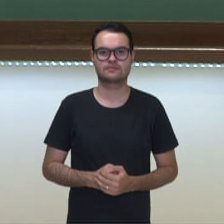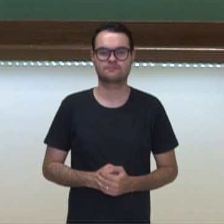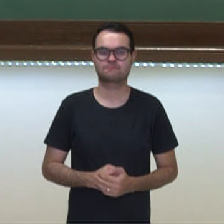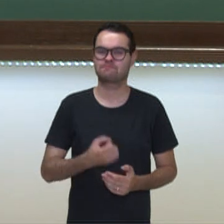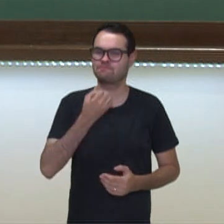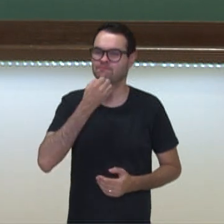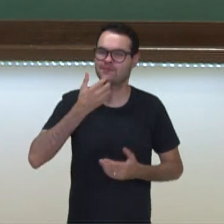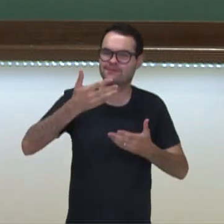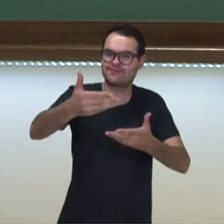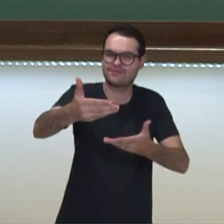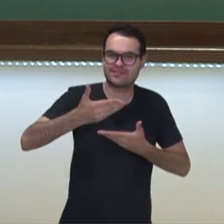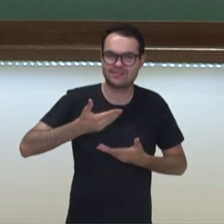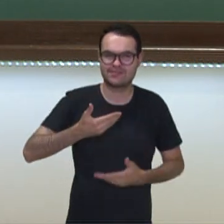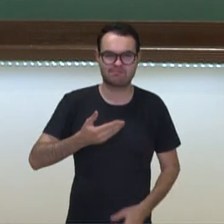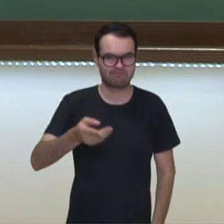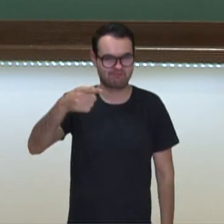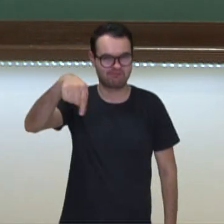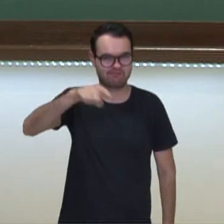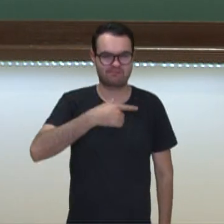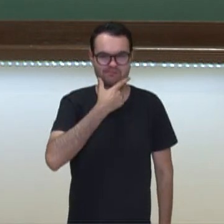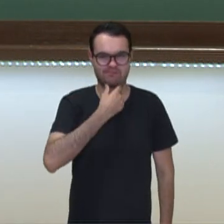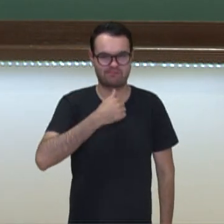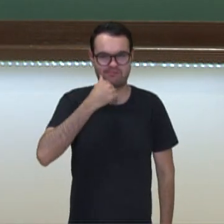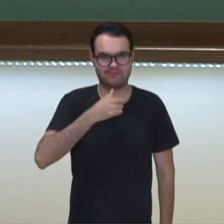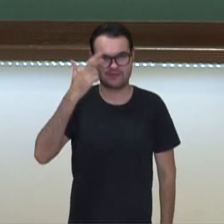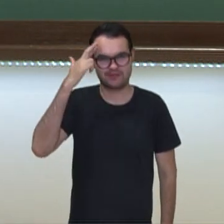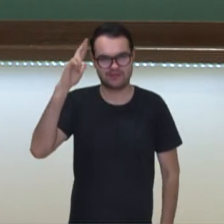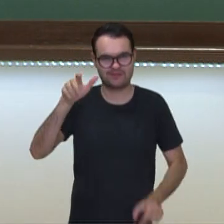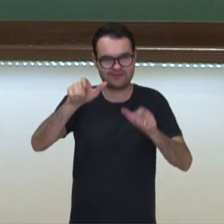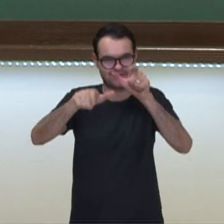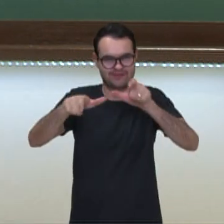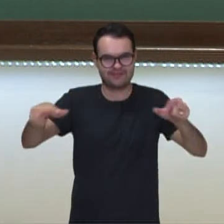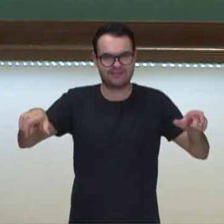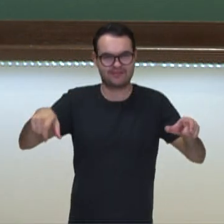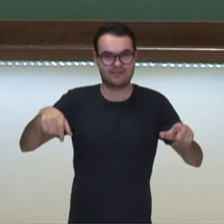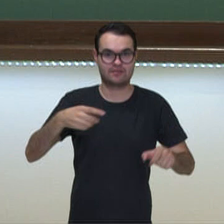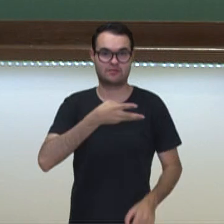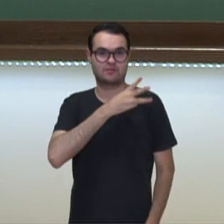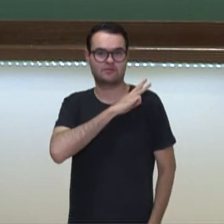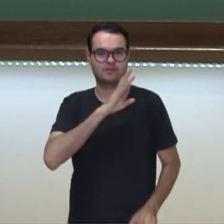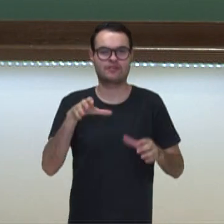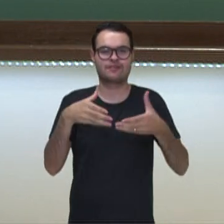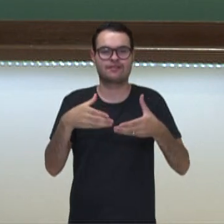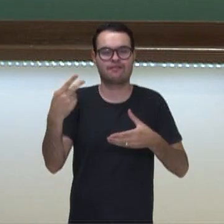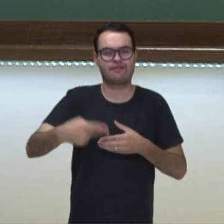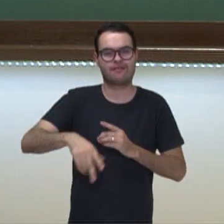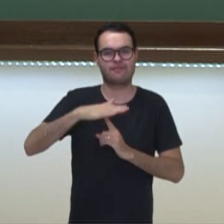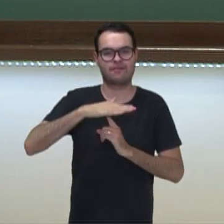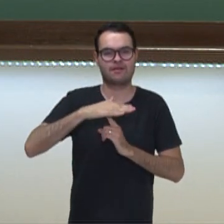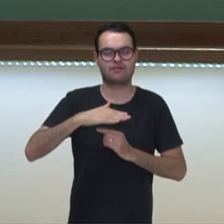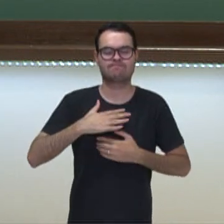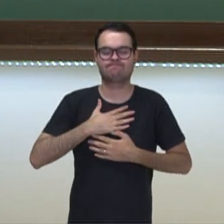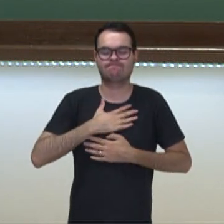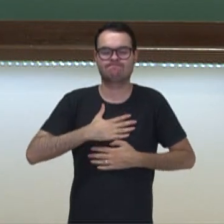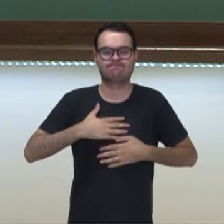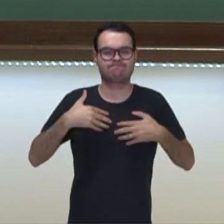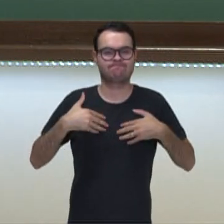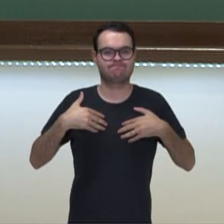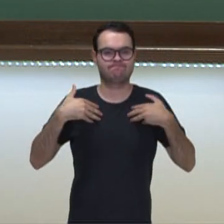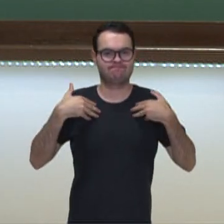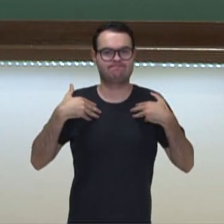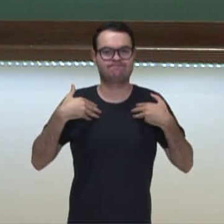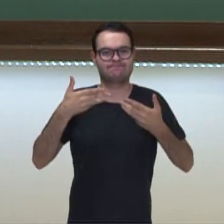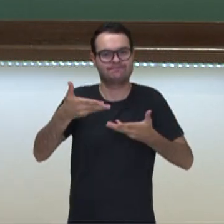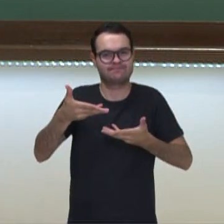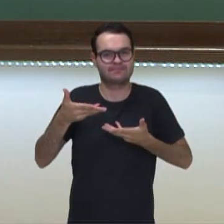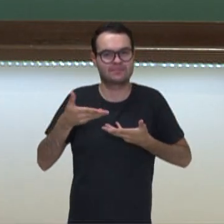Sejam sempre bem-vindos, senhoras e senhores da terceira série do Ensino Médio do Paraná. É sempre uma honra recebê-los aqui. Eu